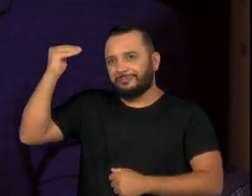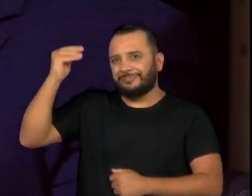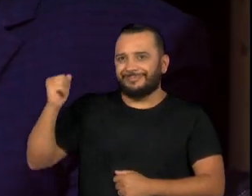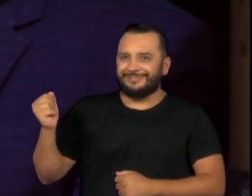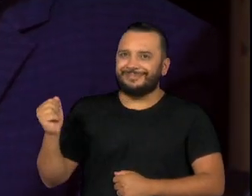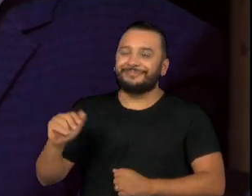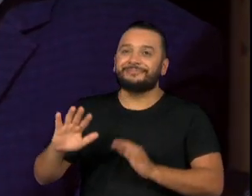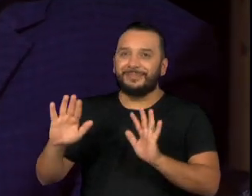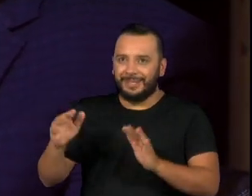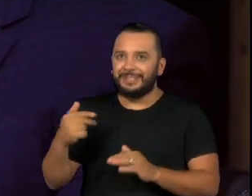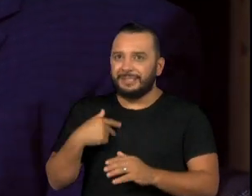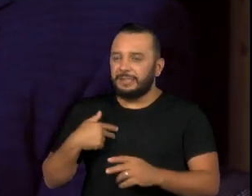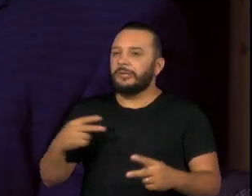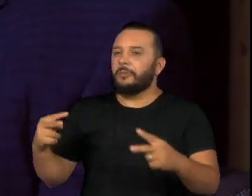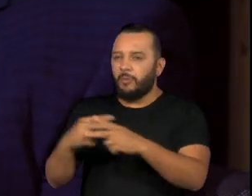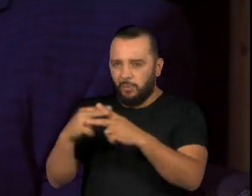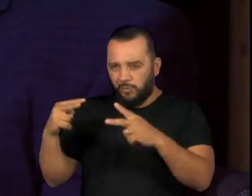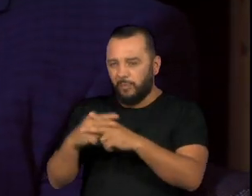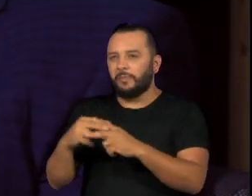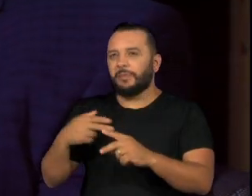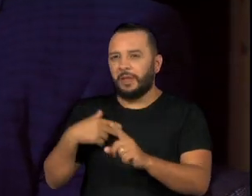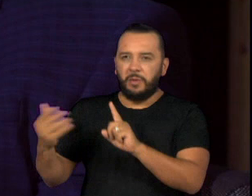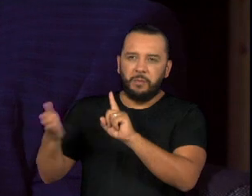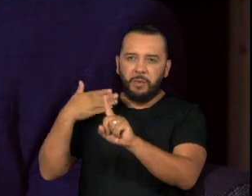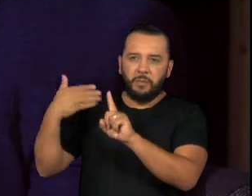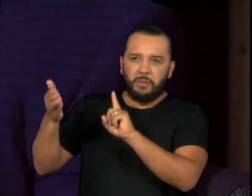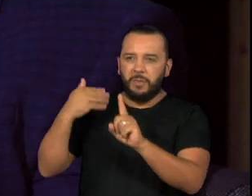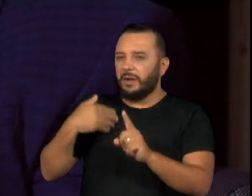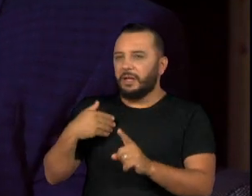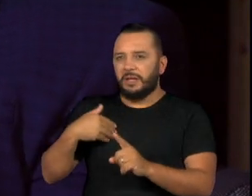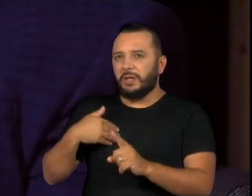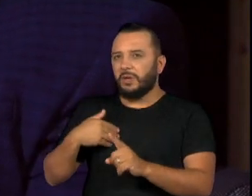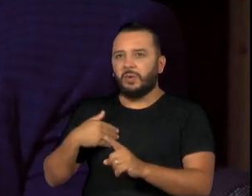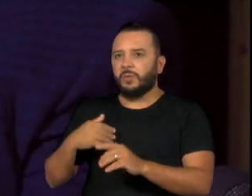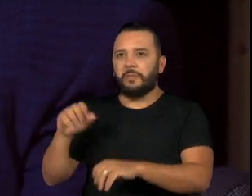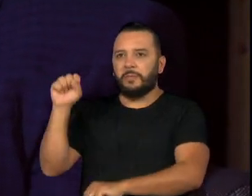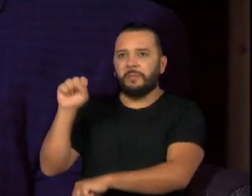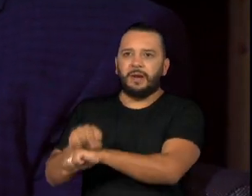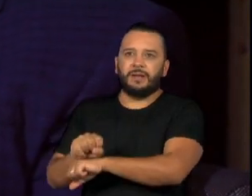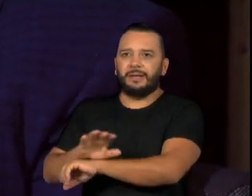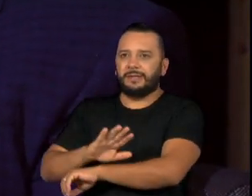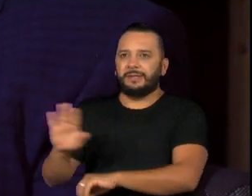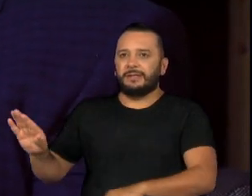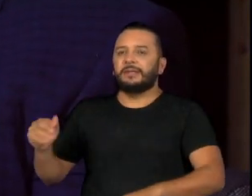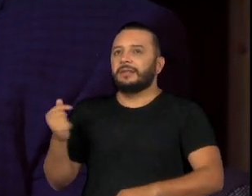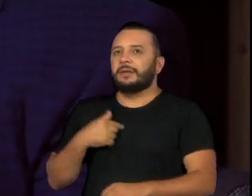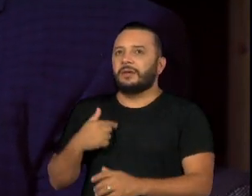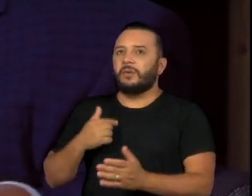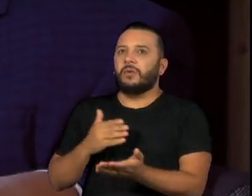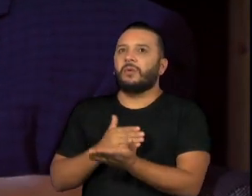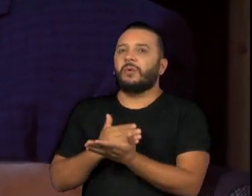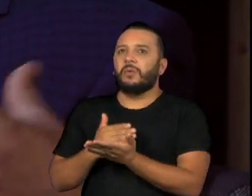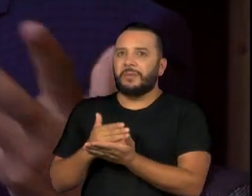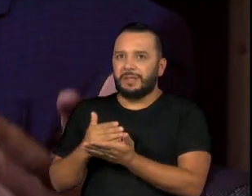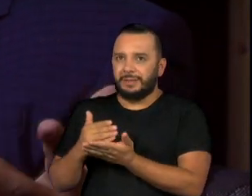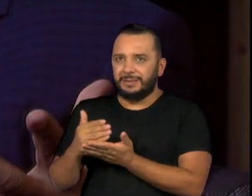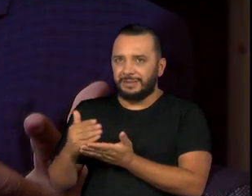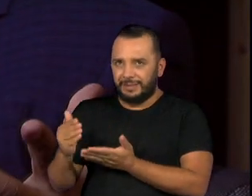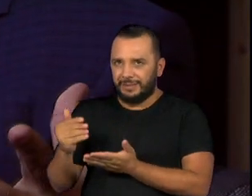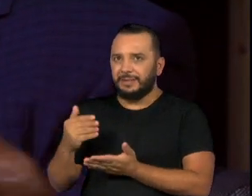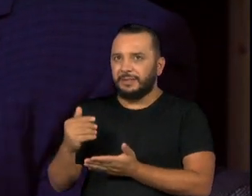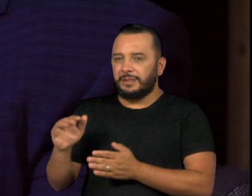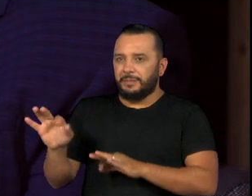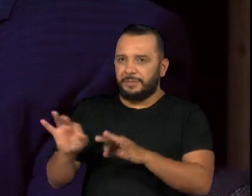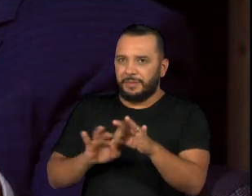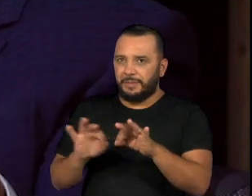vou fazer a prova muito naquela época e passei não mais a lutar lainha e passei a fazer e comecei a me